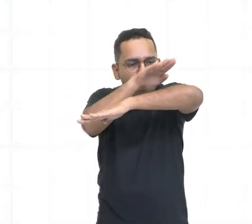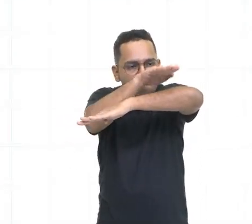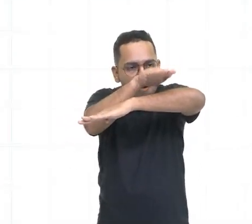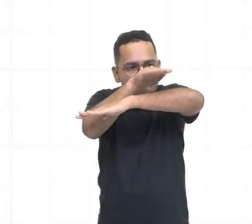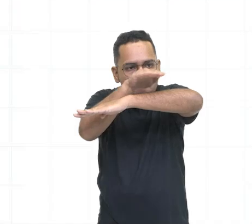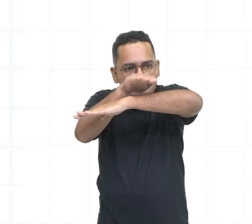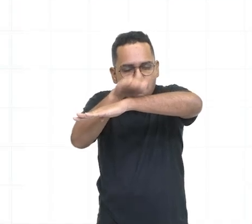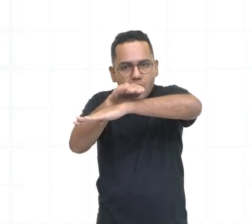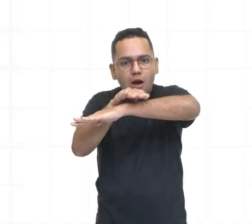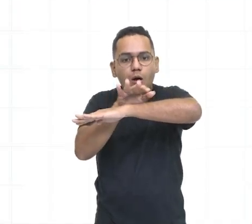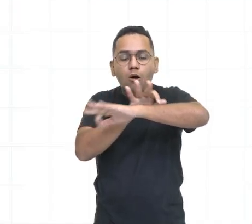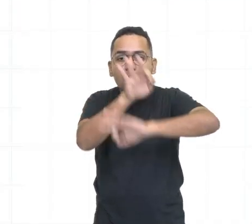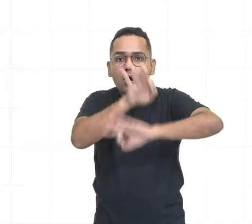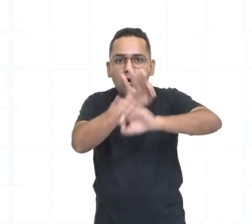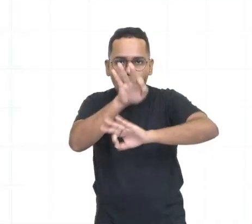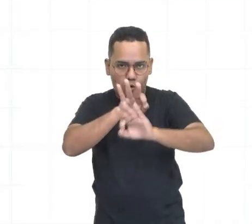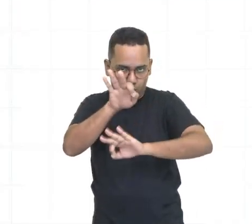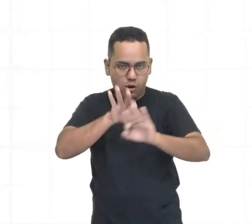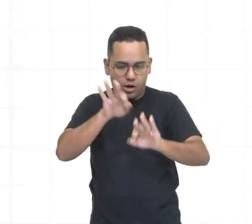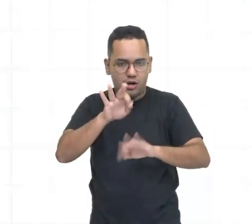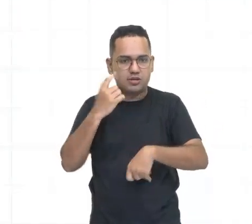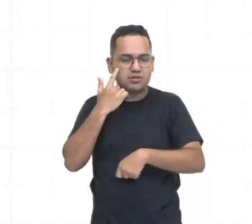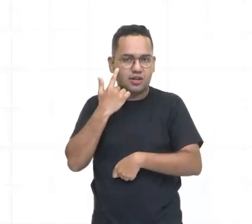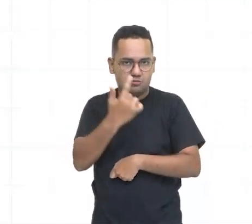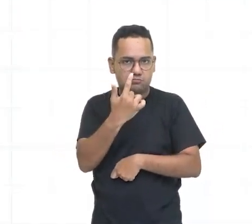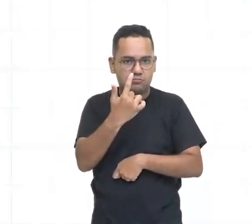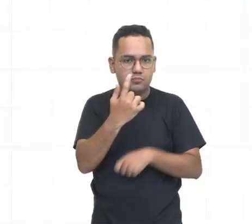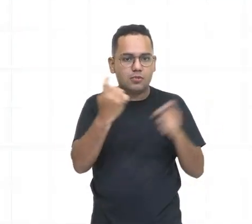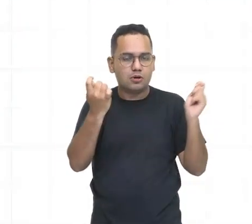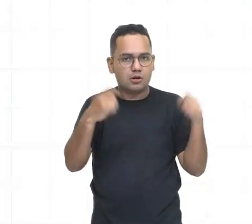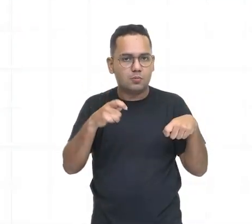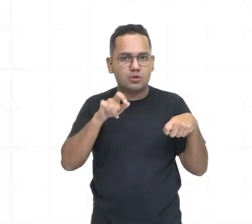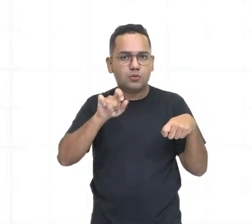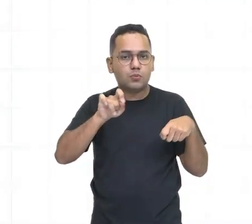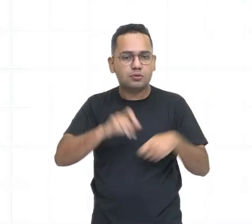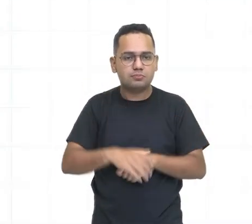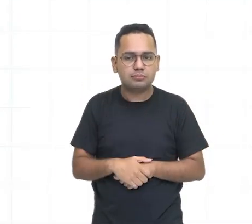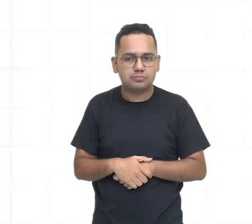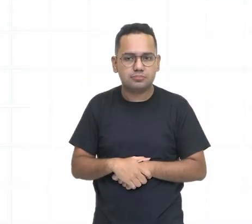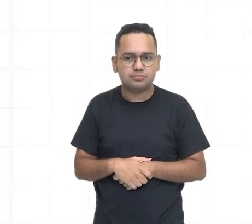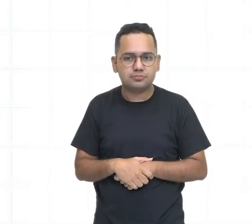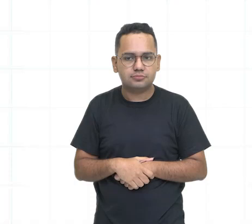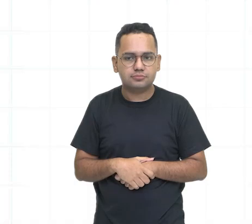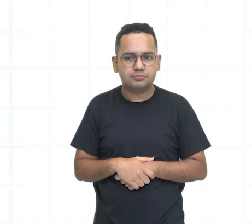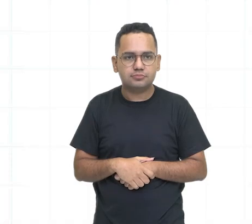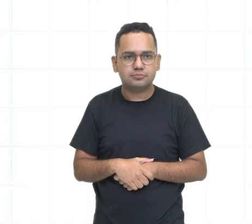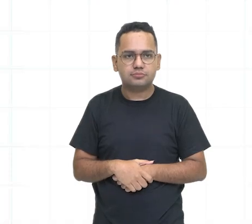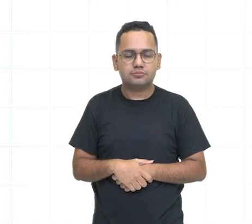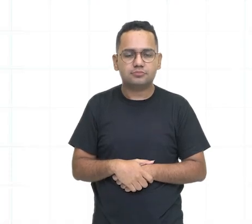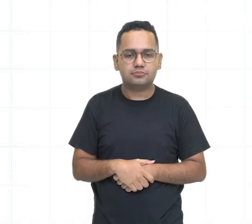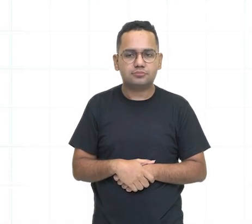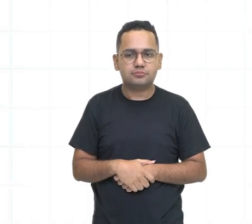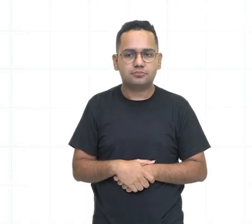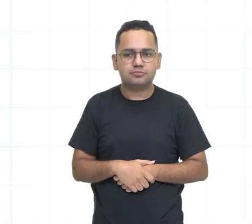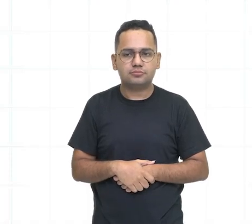qual eles desenvolveram para poder justamente, né,